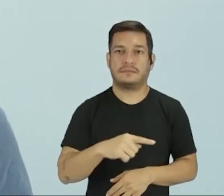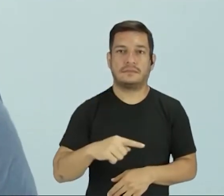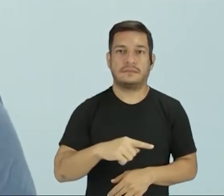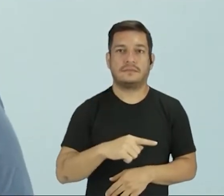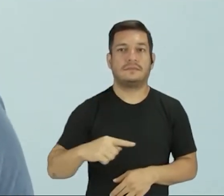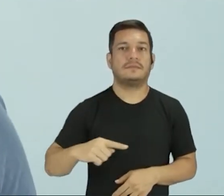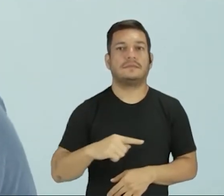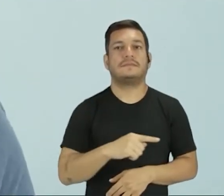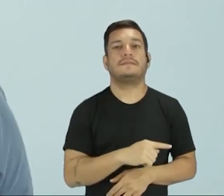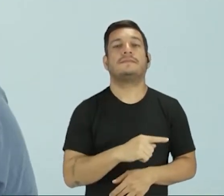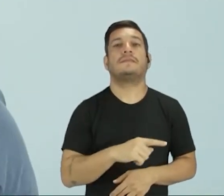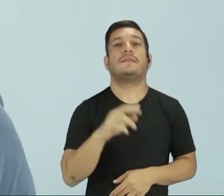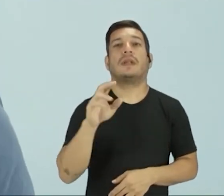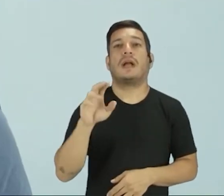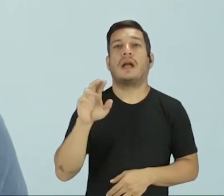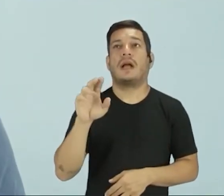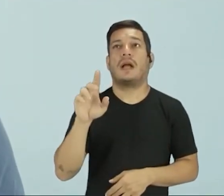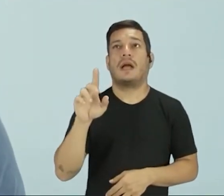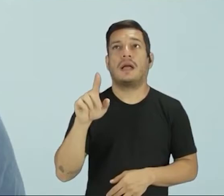tá? Na